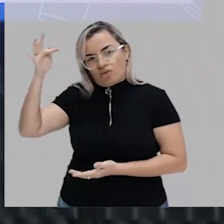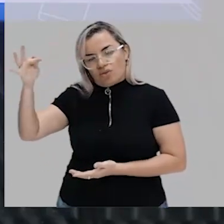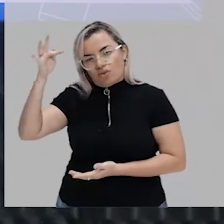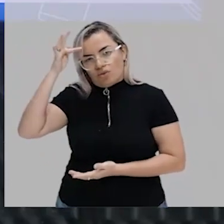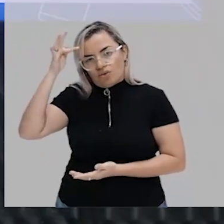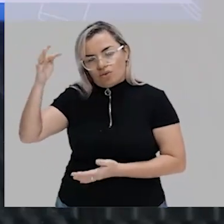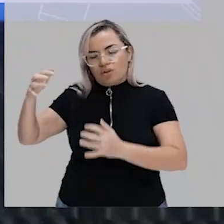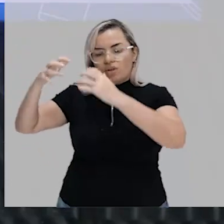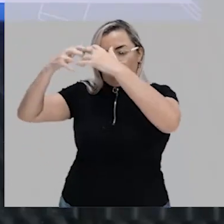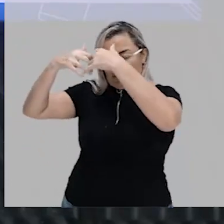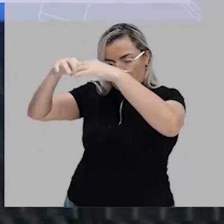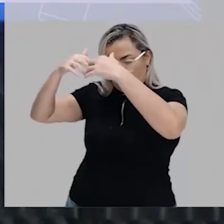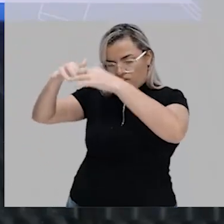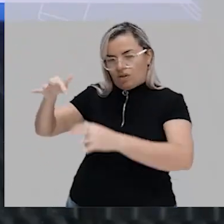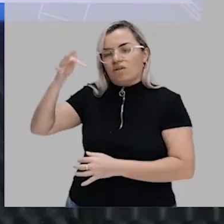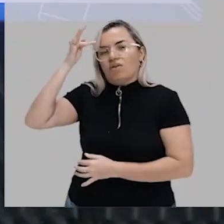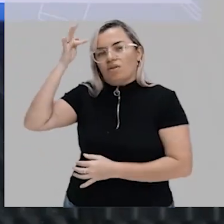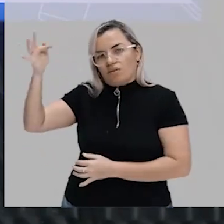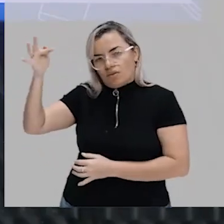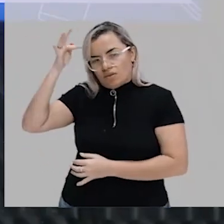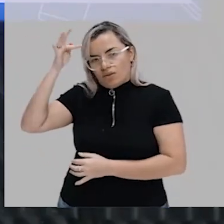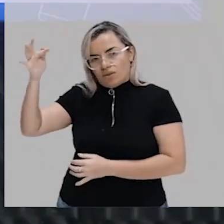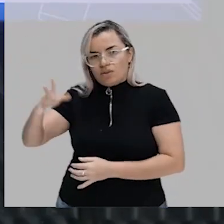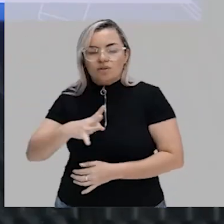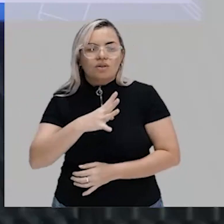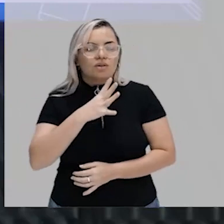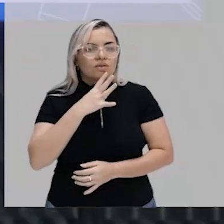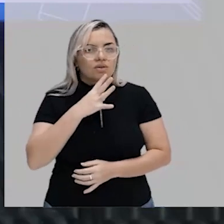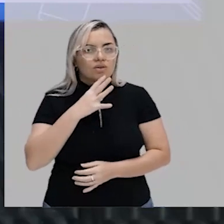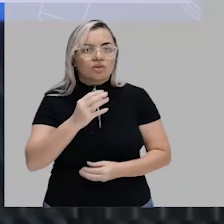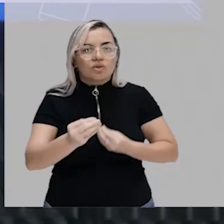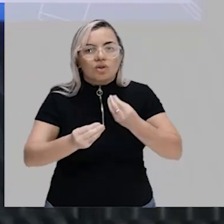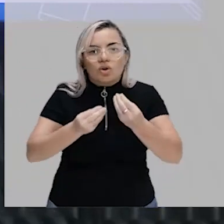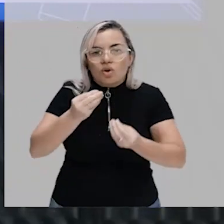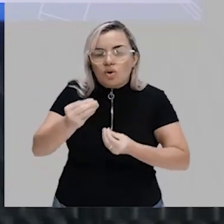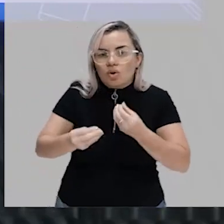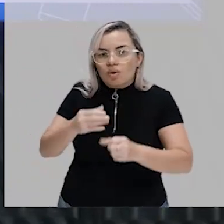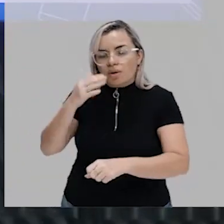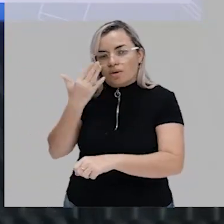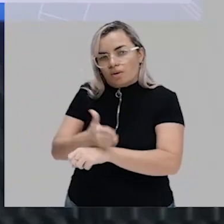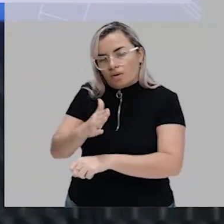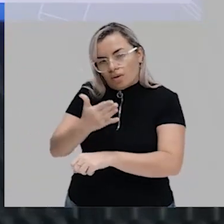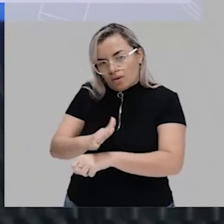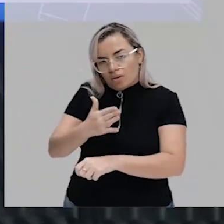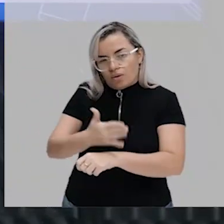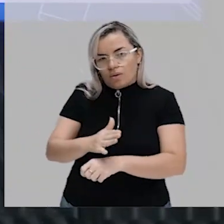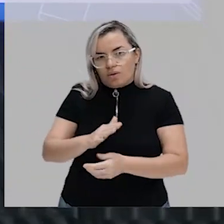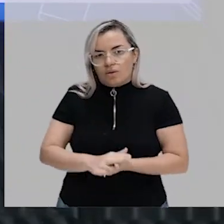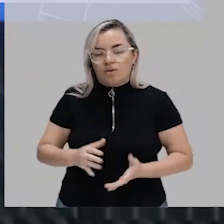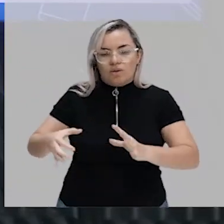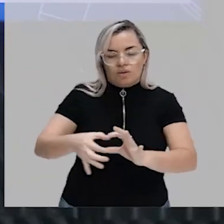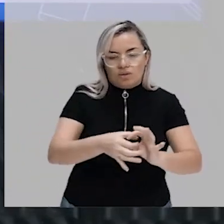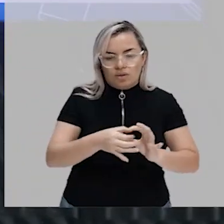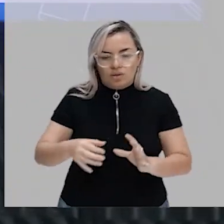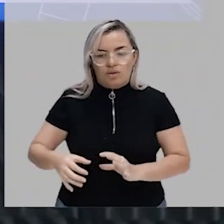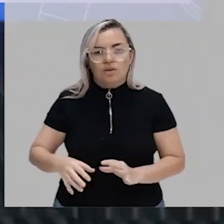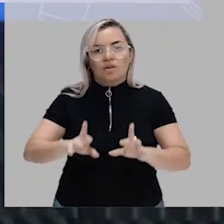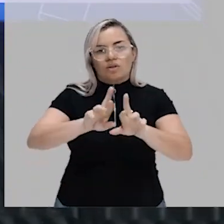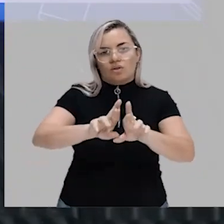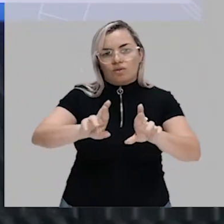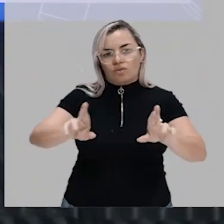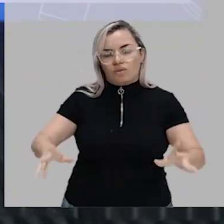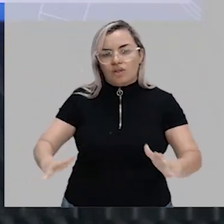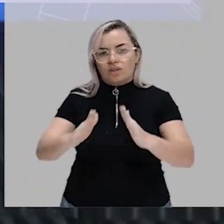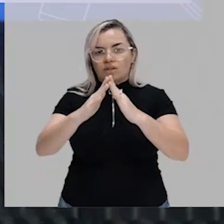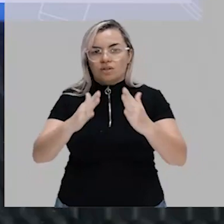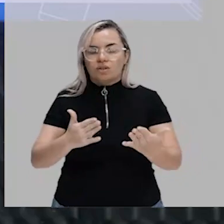a reflexão que se faz sobre o conhecimento filosófico de acordo com as diferentes escolas que a